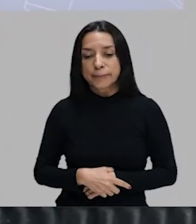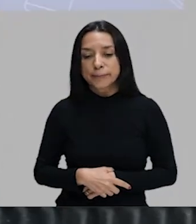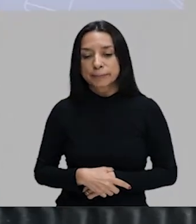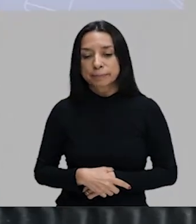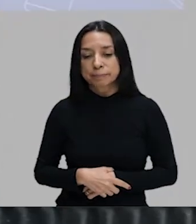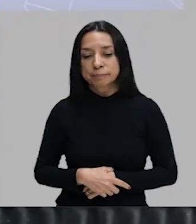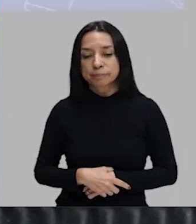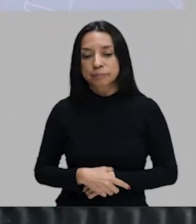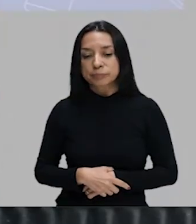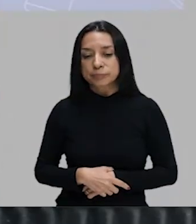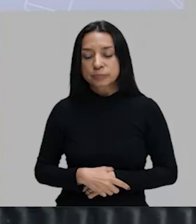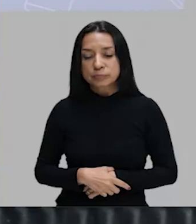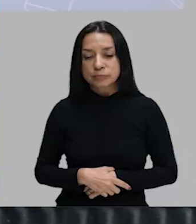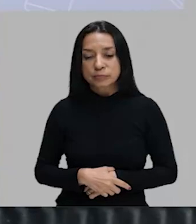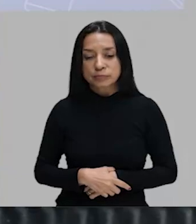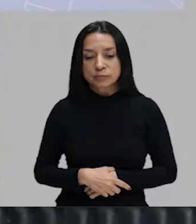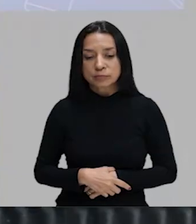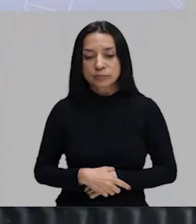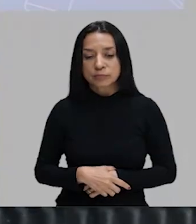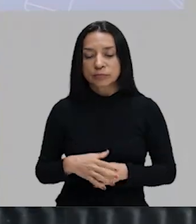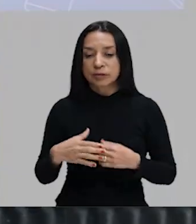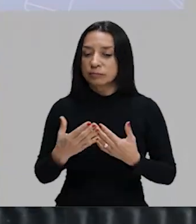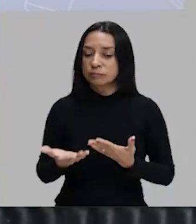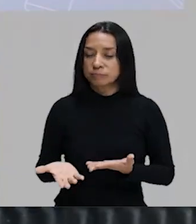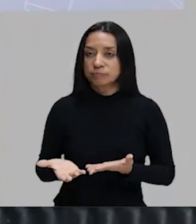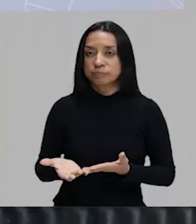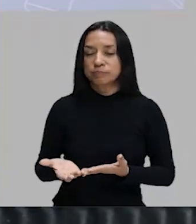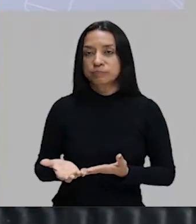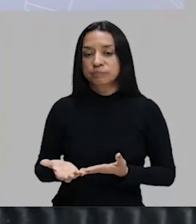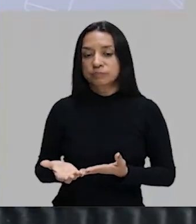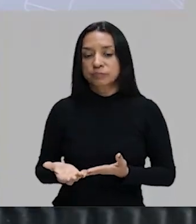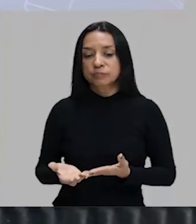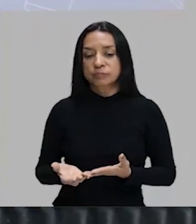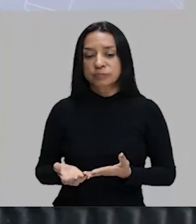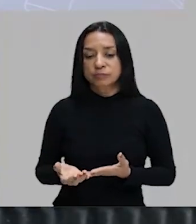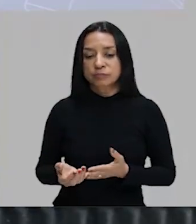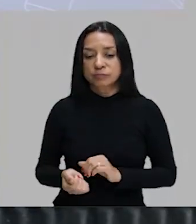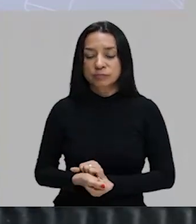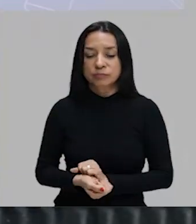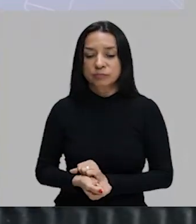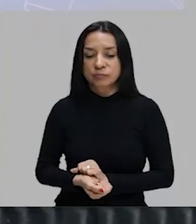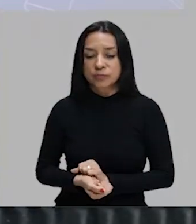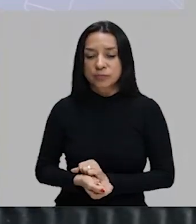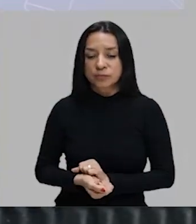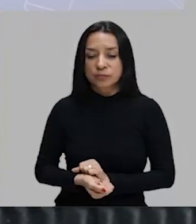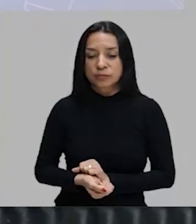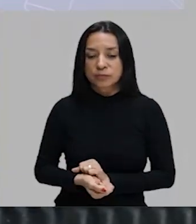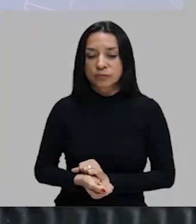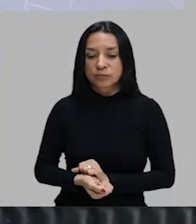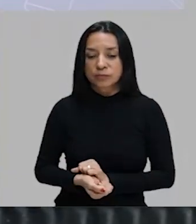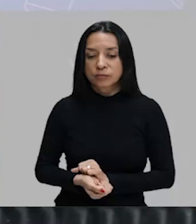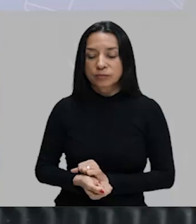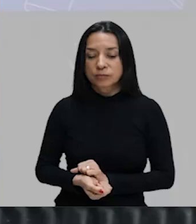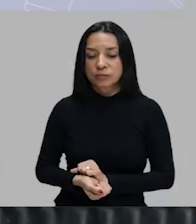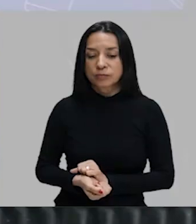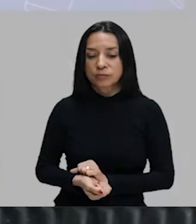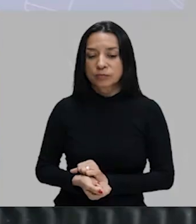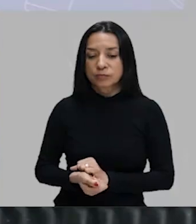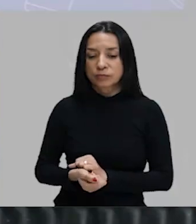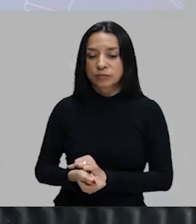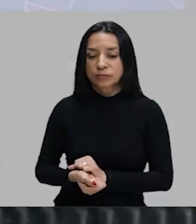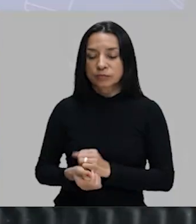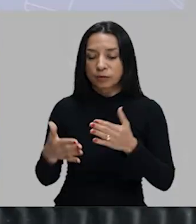Por que não me tuteias? Tá? Então, ou ainda, de tu, por favor. De tu,